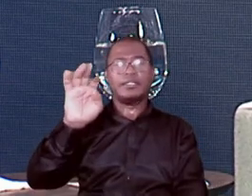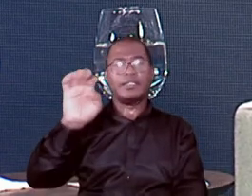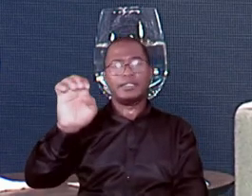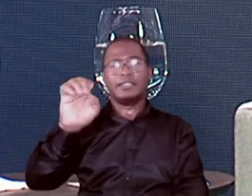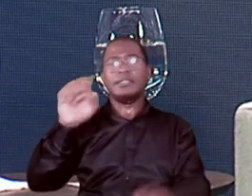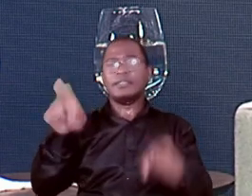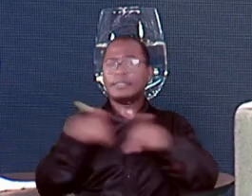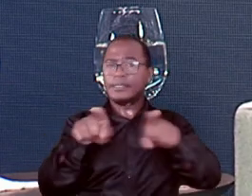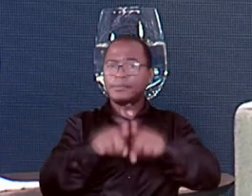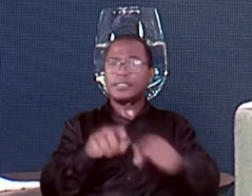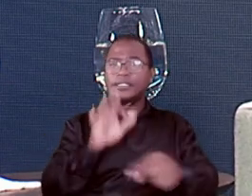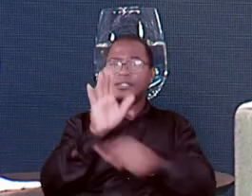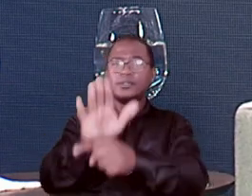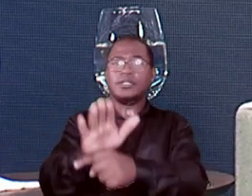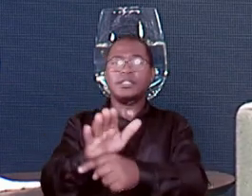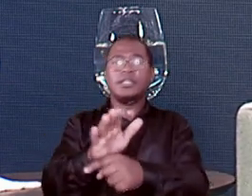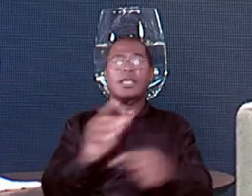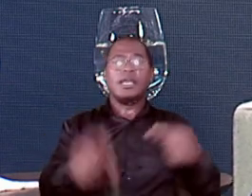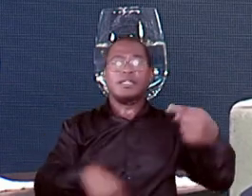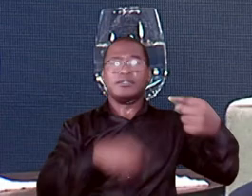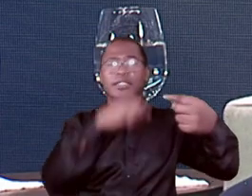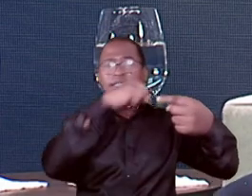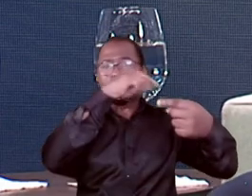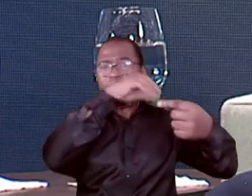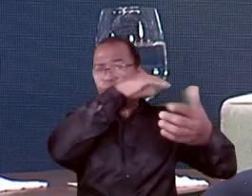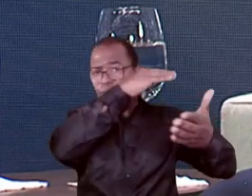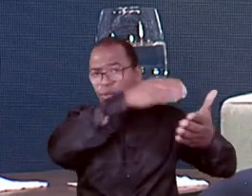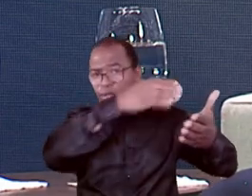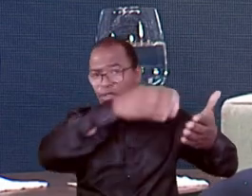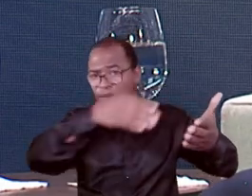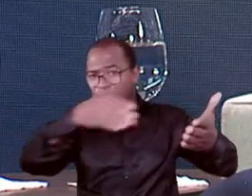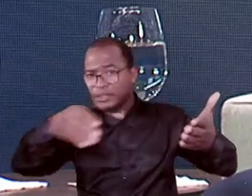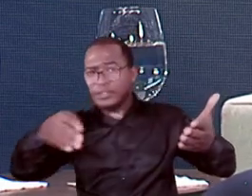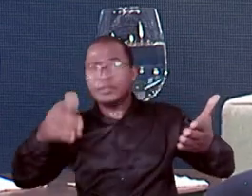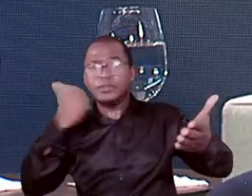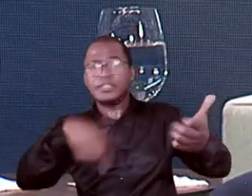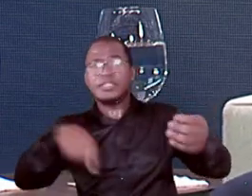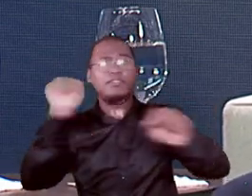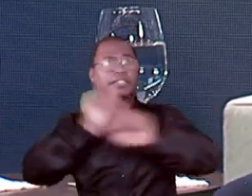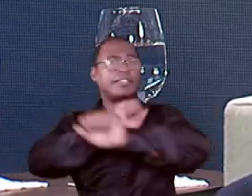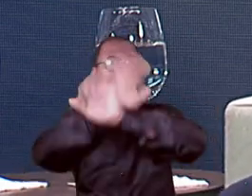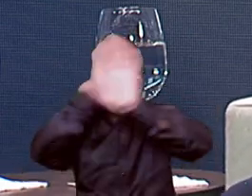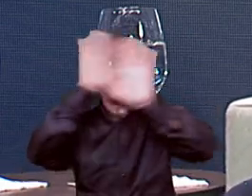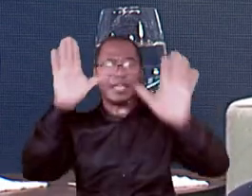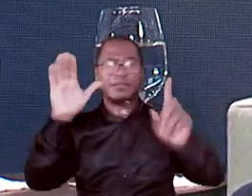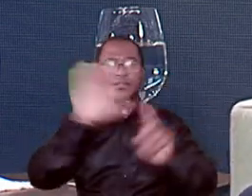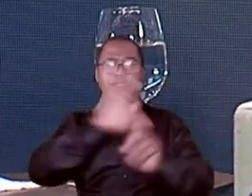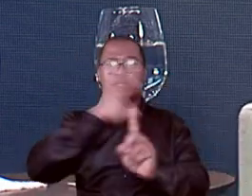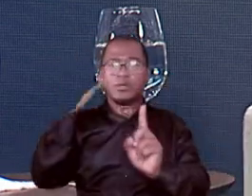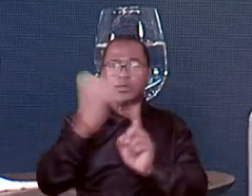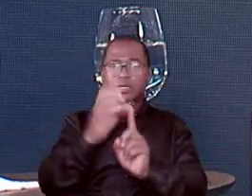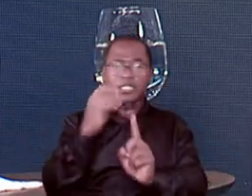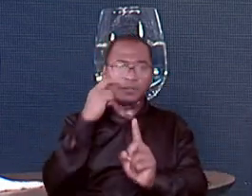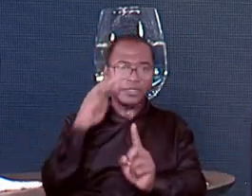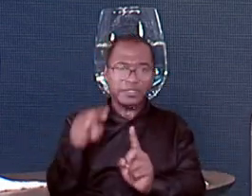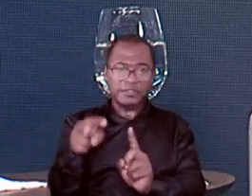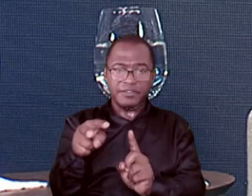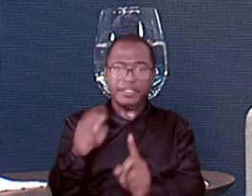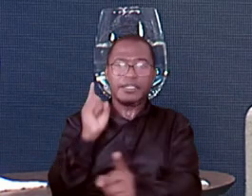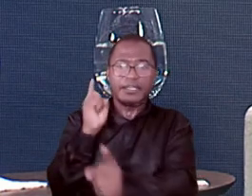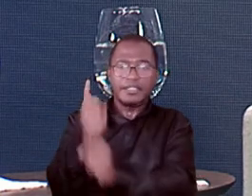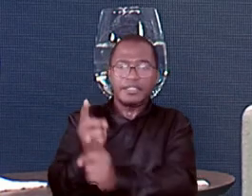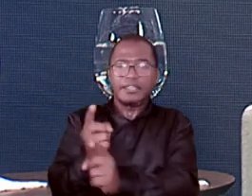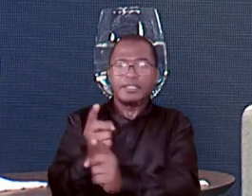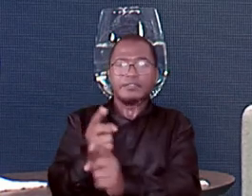em que esse processo ele se torna transparente para o cliente e que ele volte a pensar no seu negócio só que hoje as